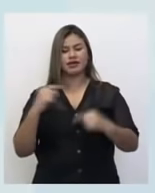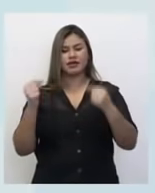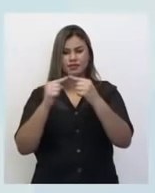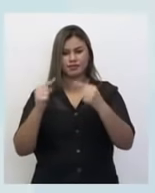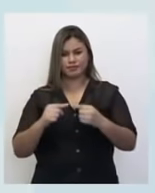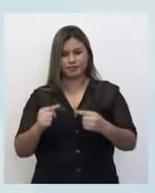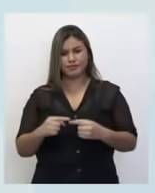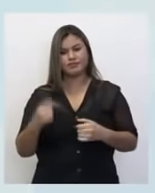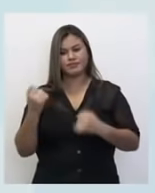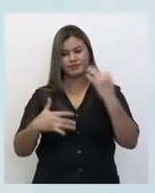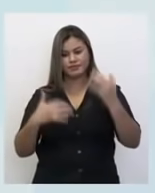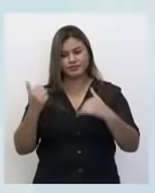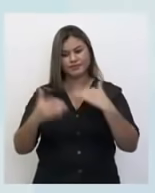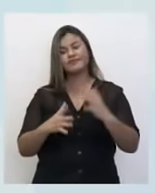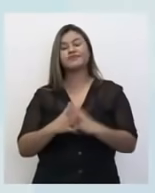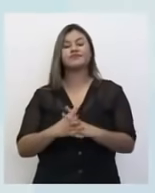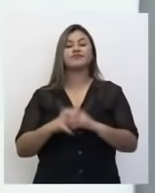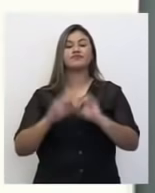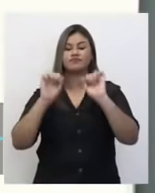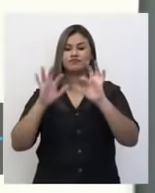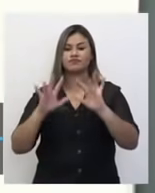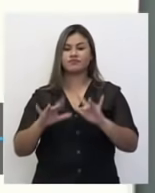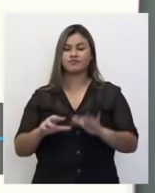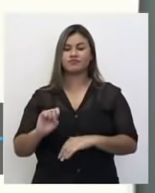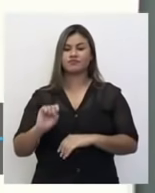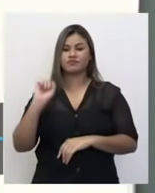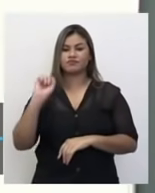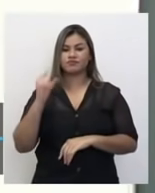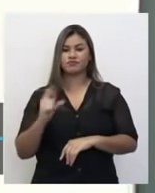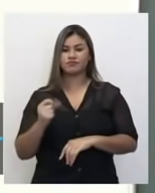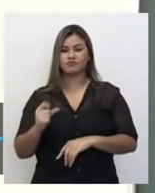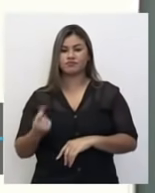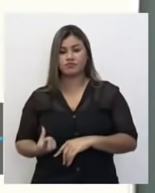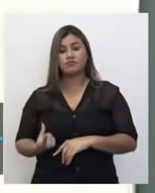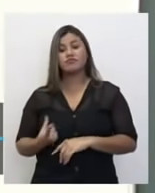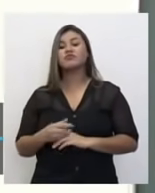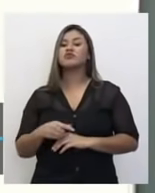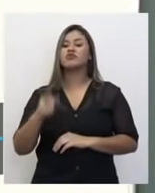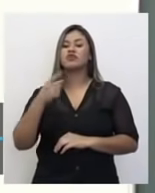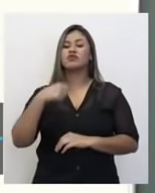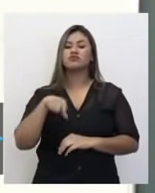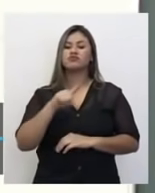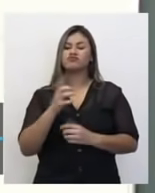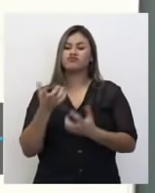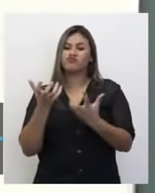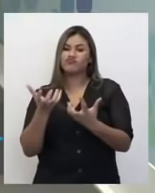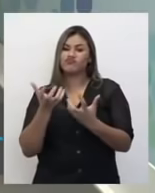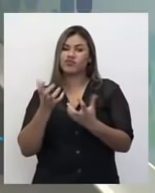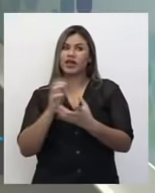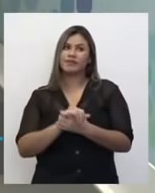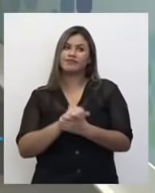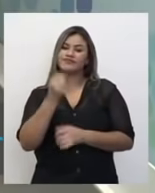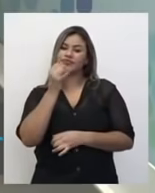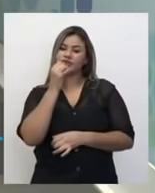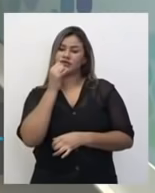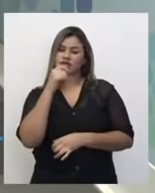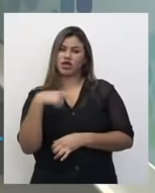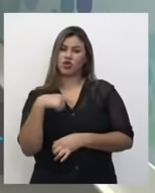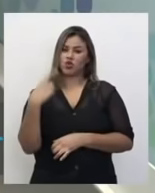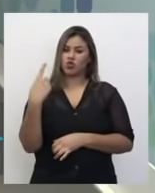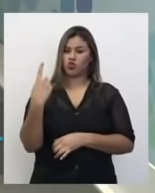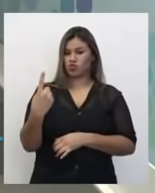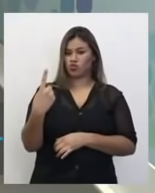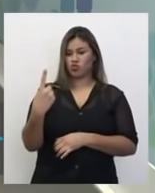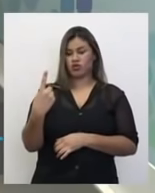falando no sistema binário. Se você quiser, por exemplo, eu tenho um, se eu quiser